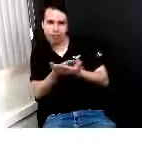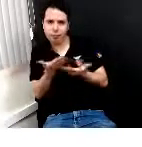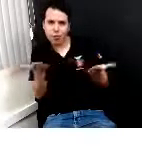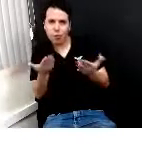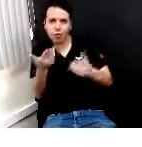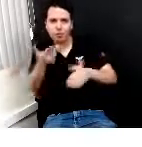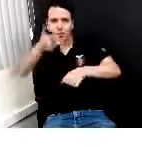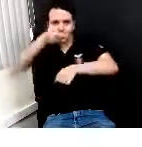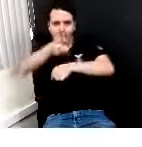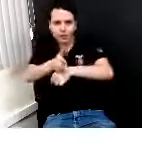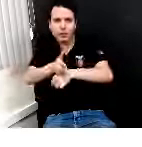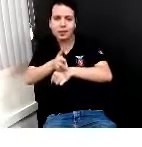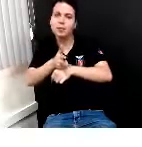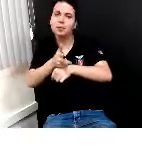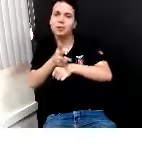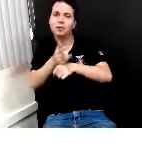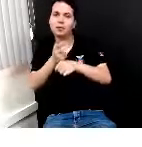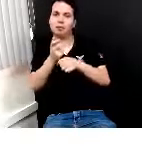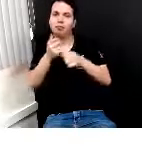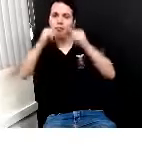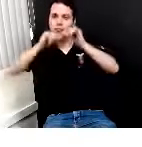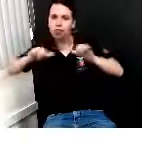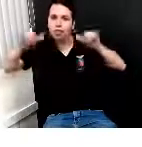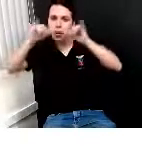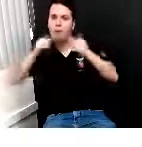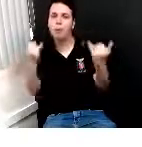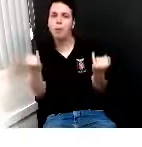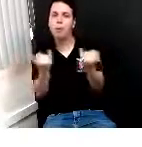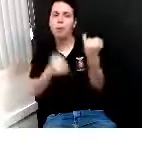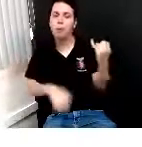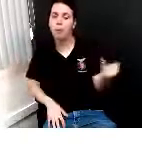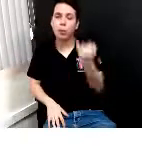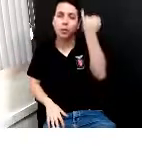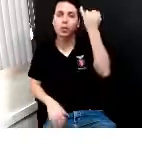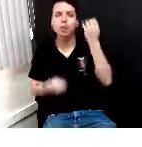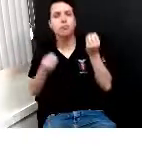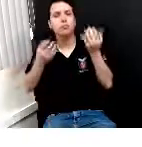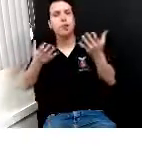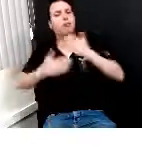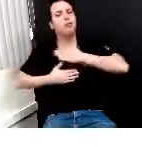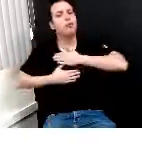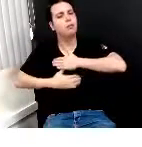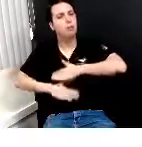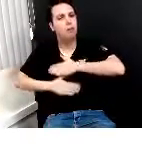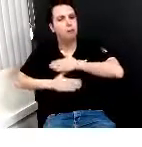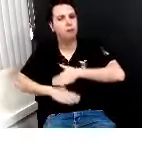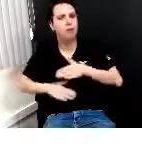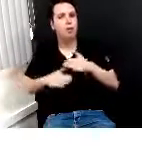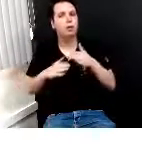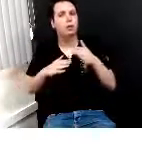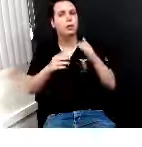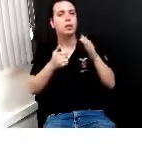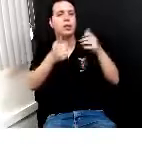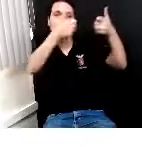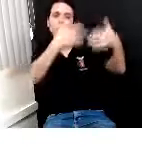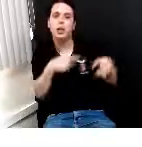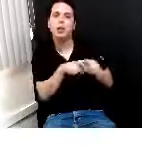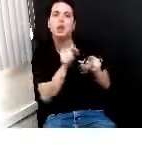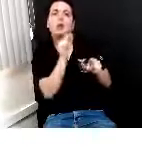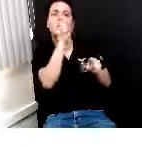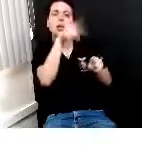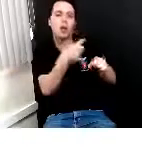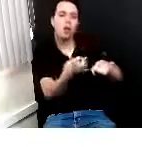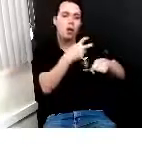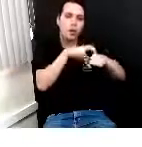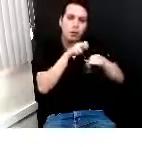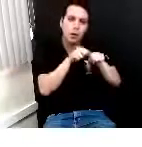também entender, né, do ponto de vista técnico, né, o que é, né, o coronavírus e quais são, né, as medidas, né,